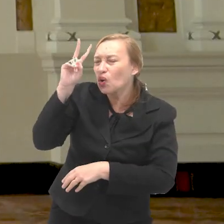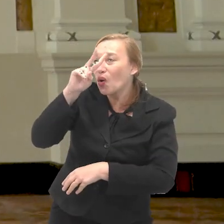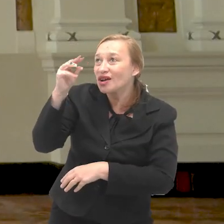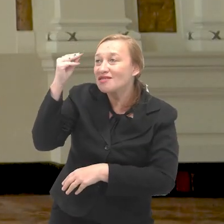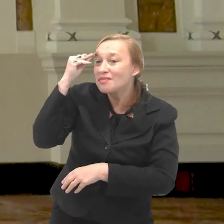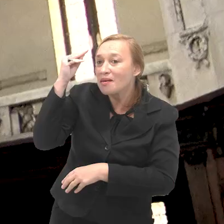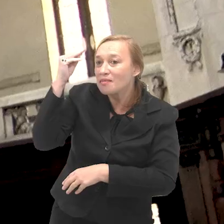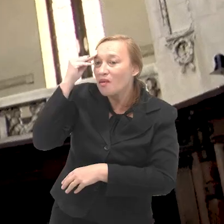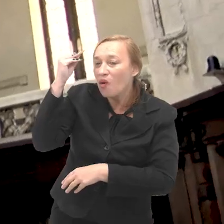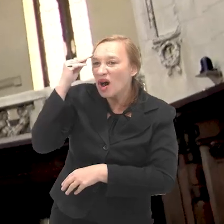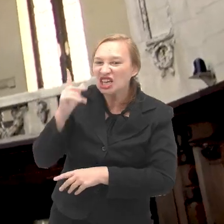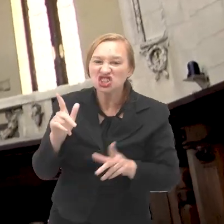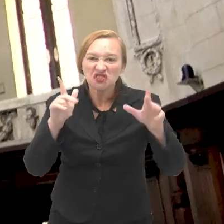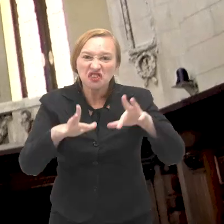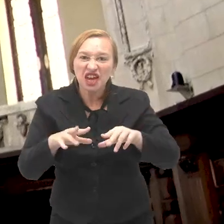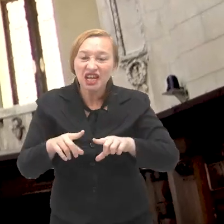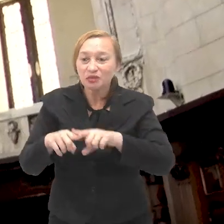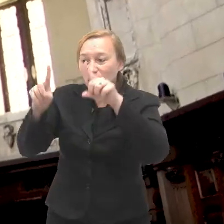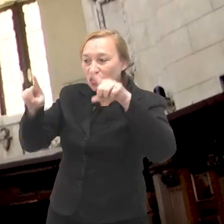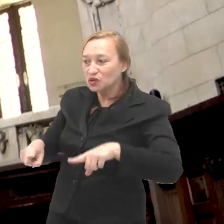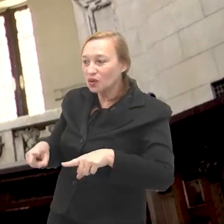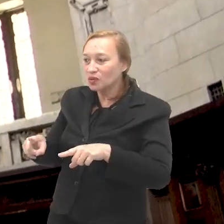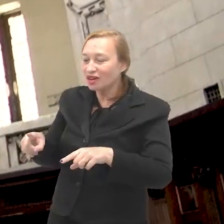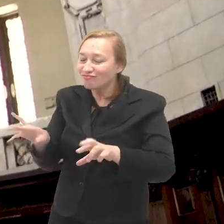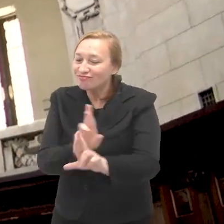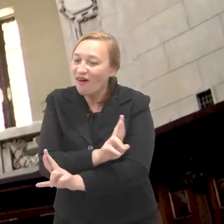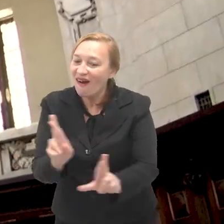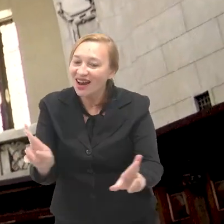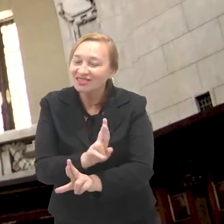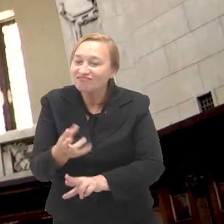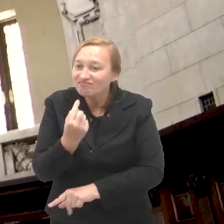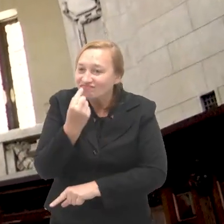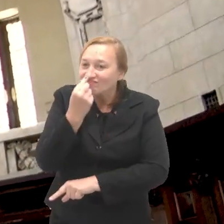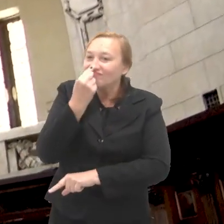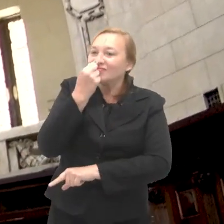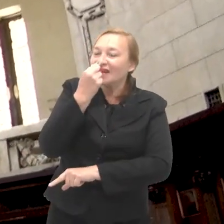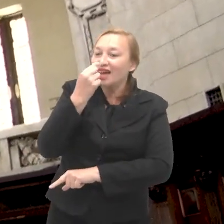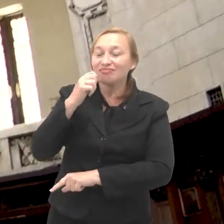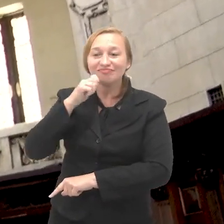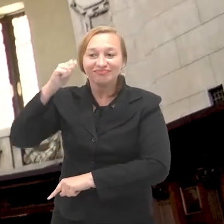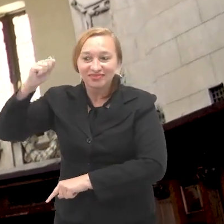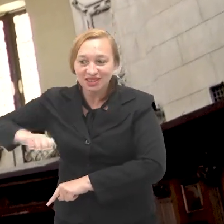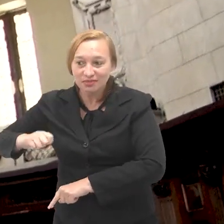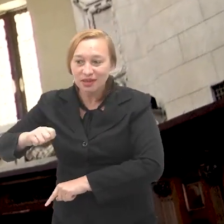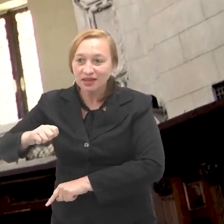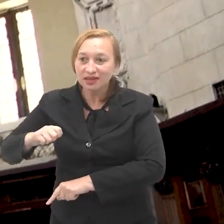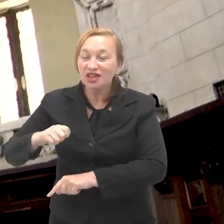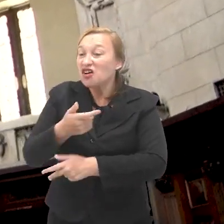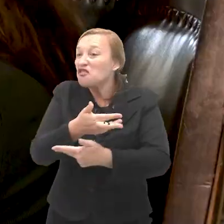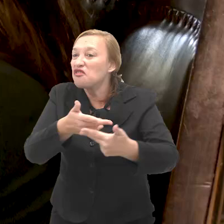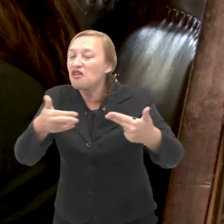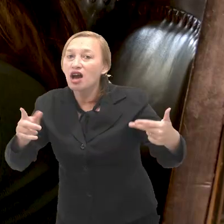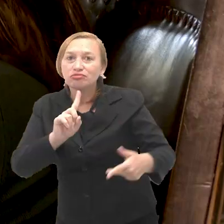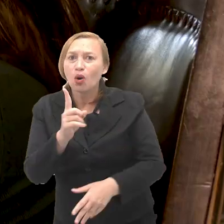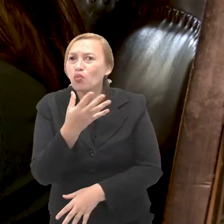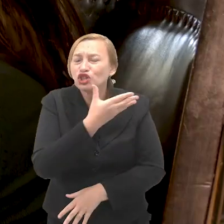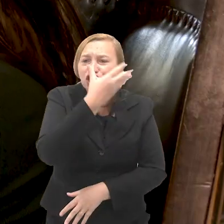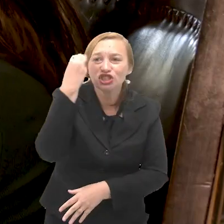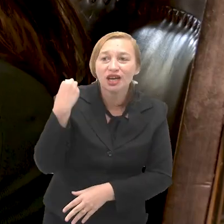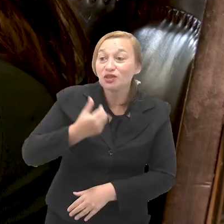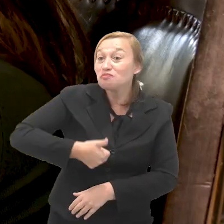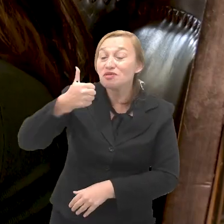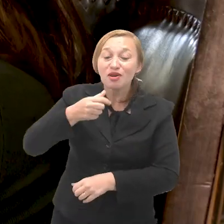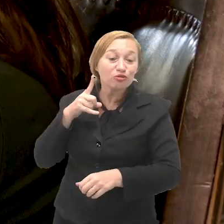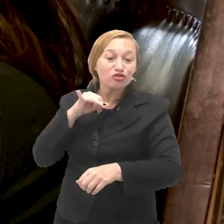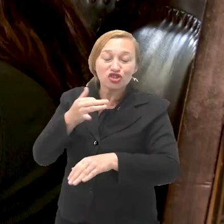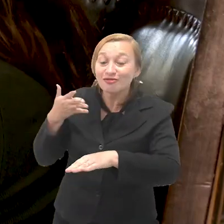memória histórica, não é diferente para os funcionários que guardam uma relação afetiva com Tiradentes. A maioria não